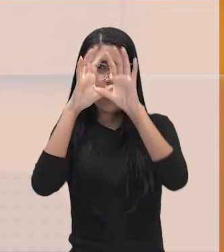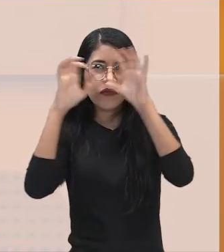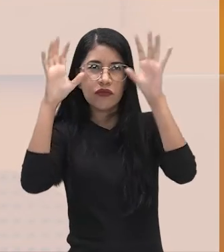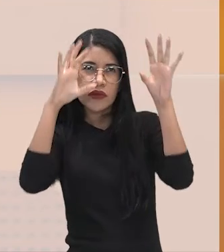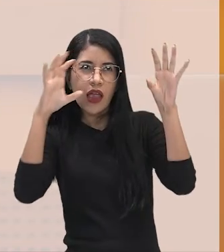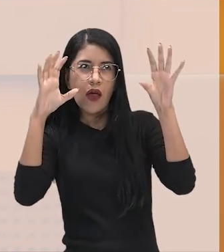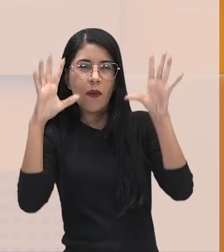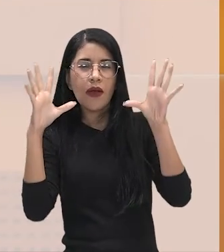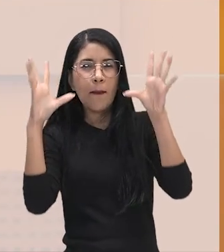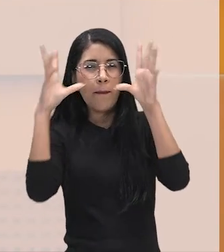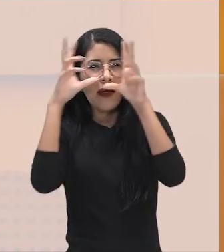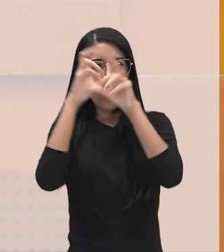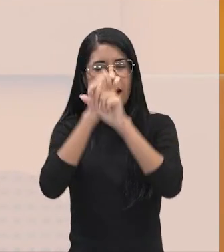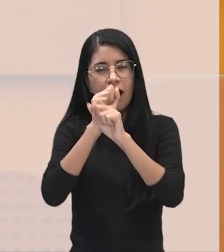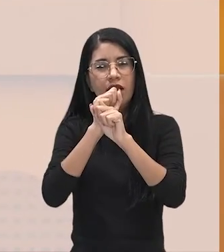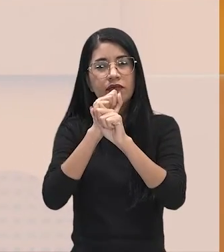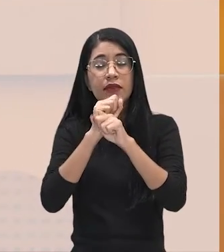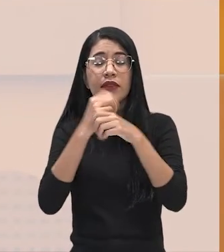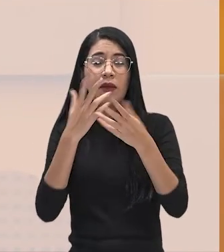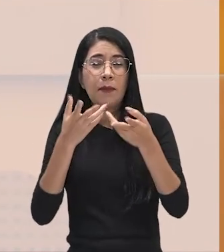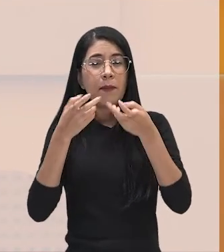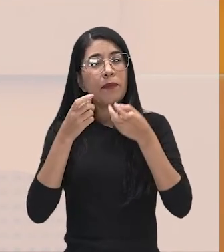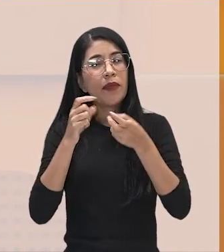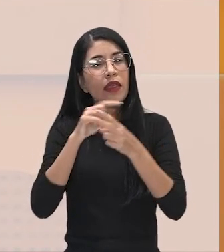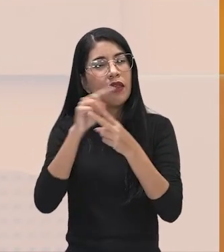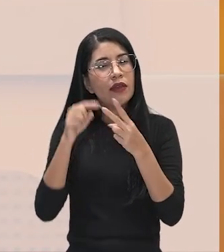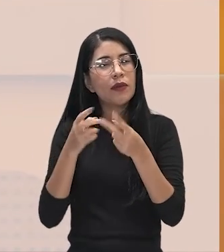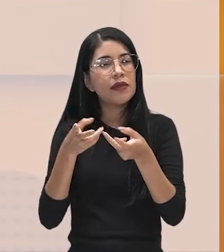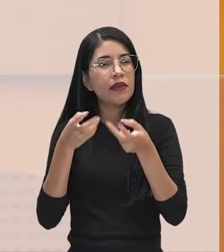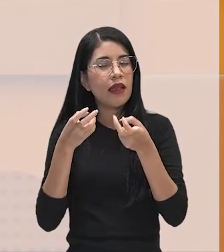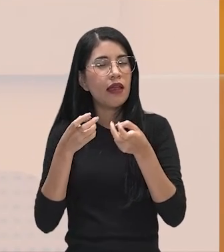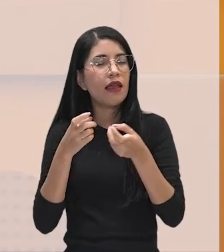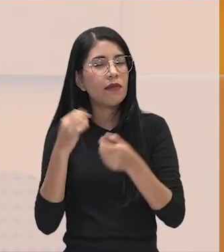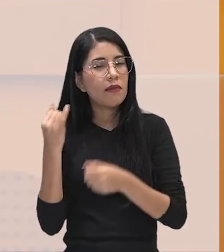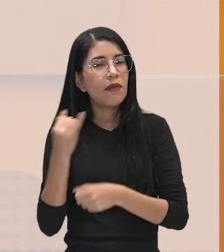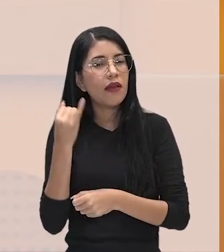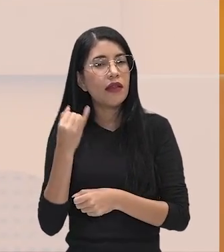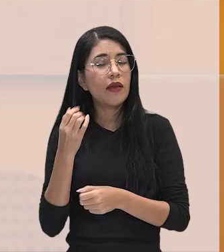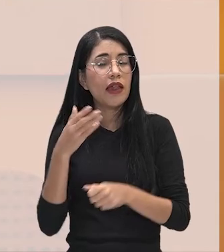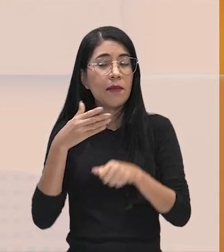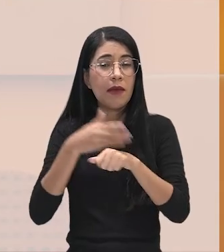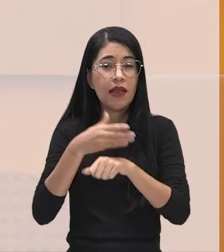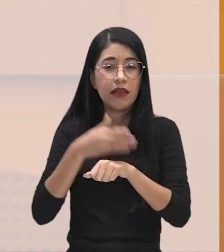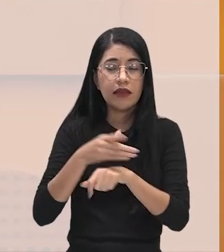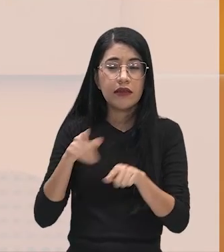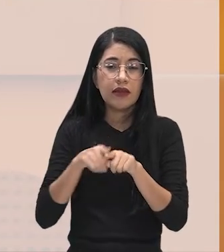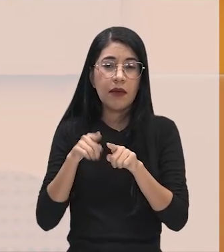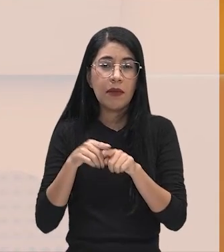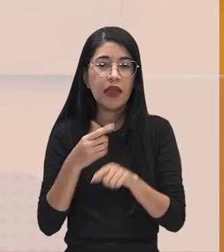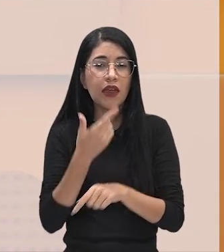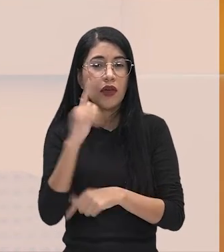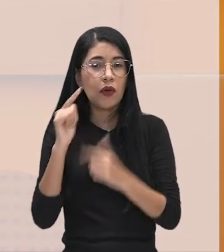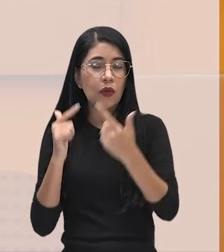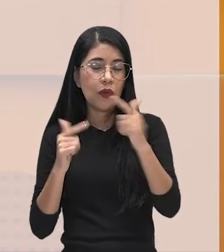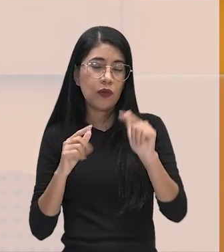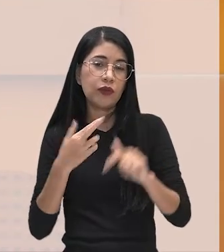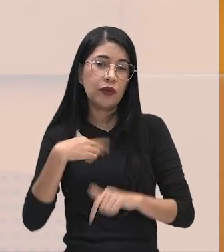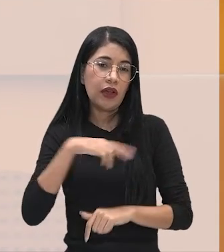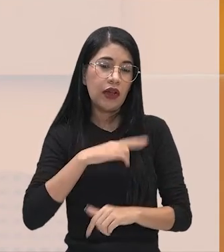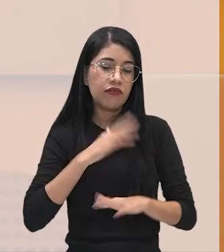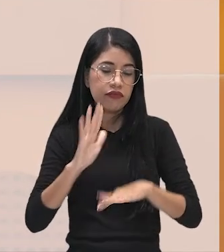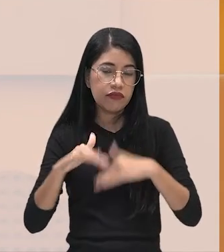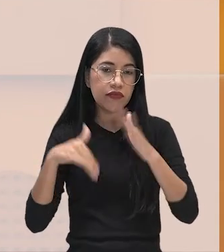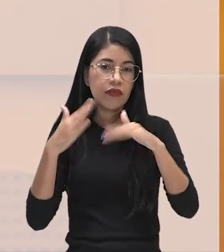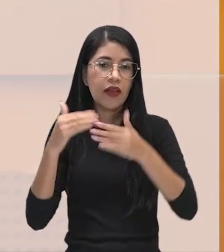né? Essa composição ela é importante porque ela vai estar presente nas outras religiões também que vão começar a se